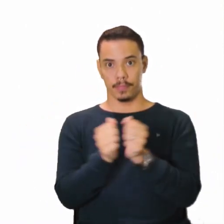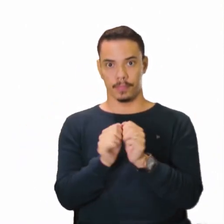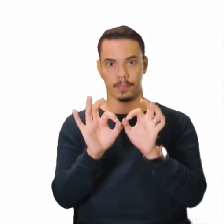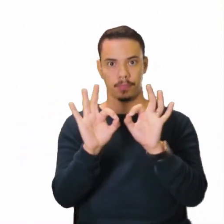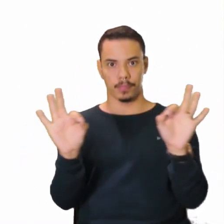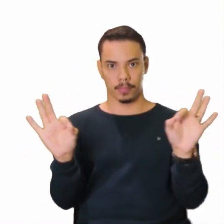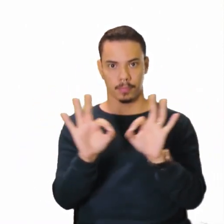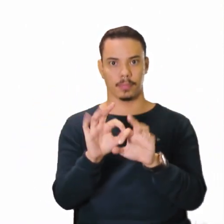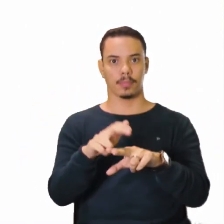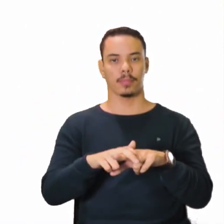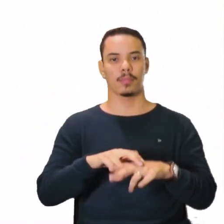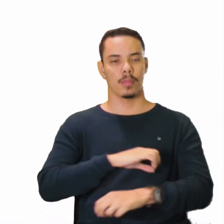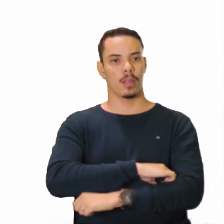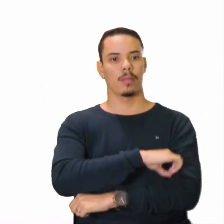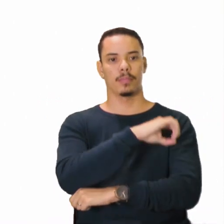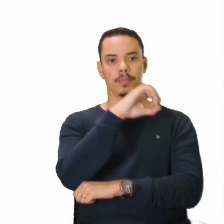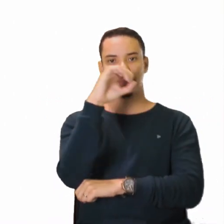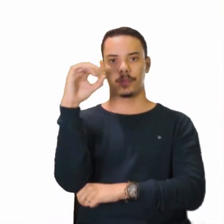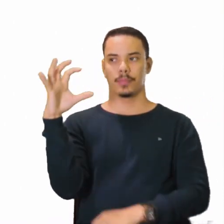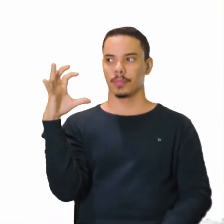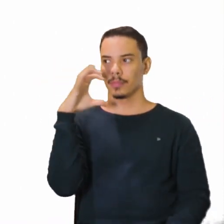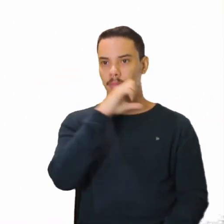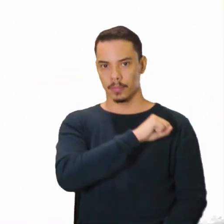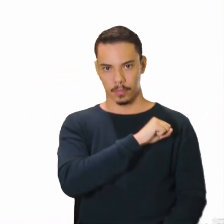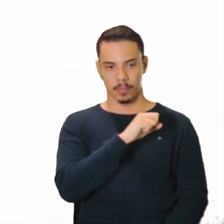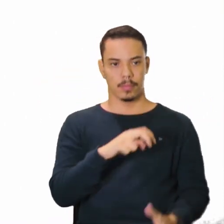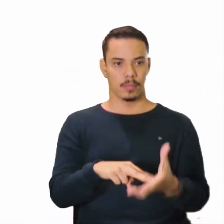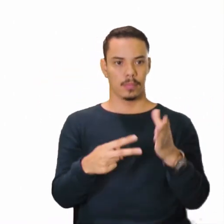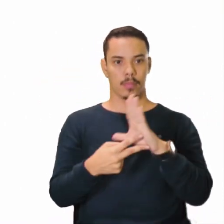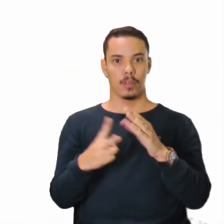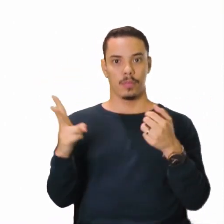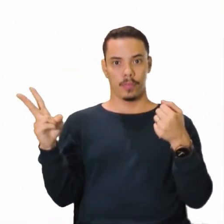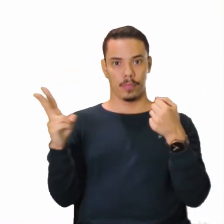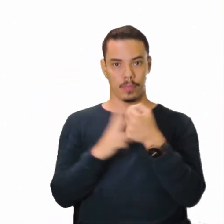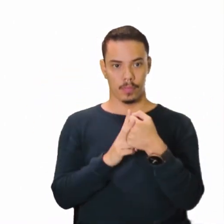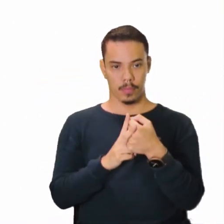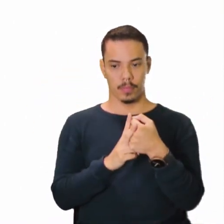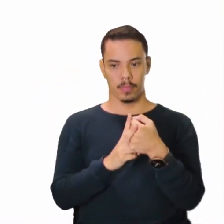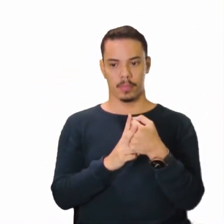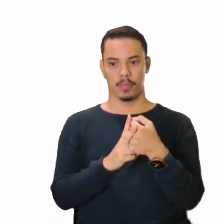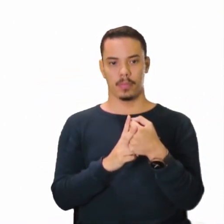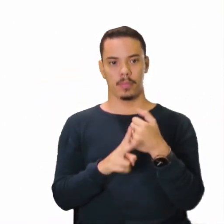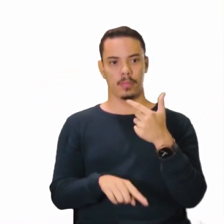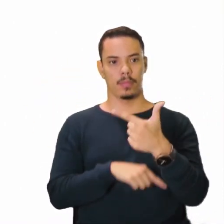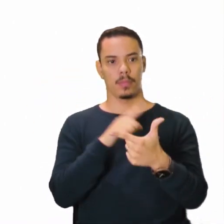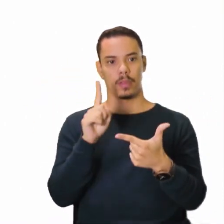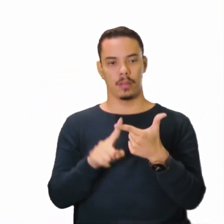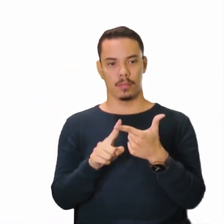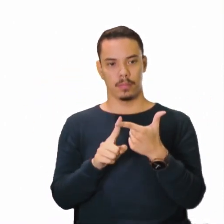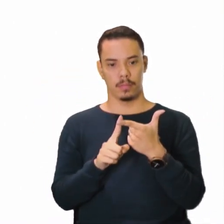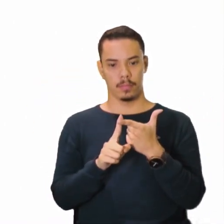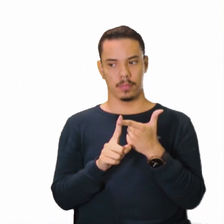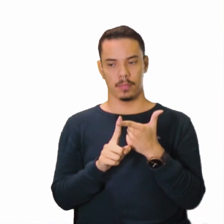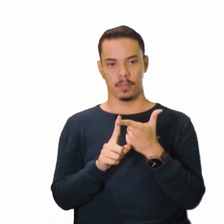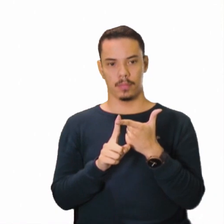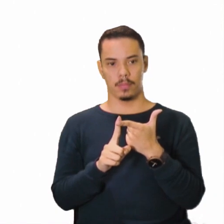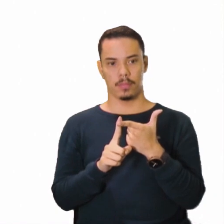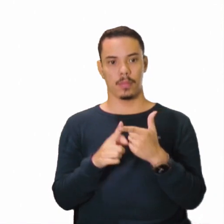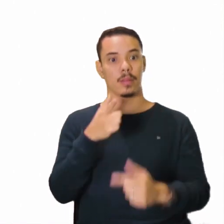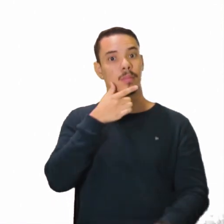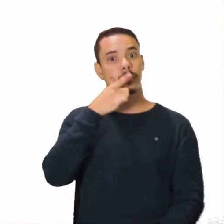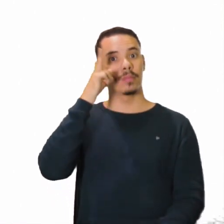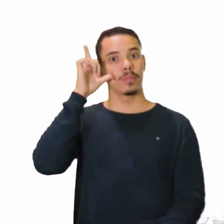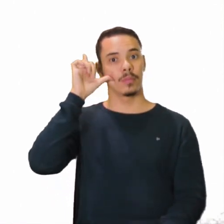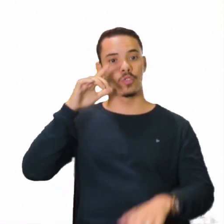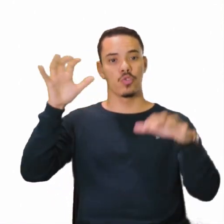oração. Então, amanheceu rapidamente. Esse é o nosso verbo. Ok. Na letra B, na nossa oração,